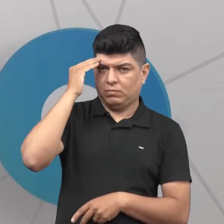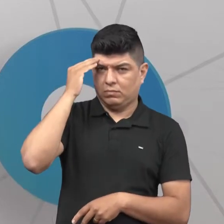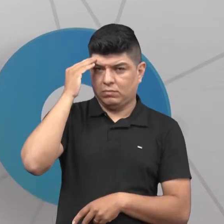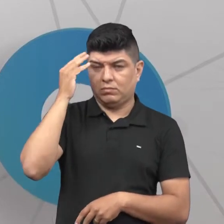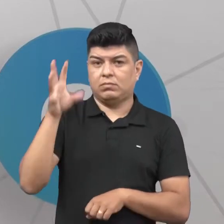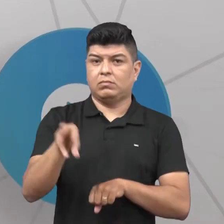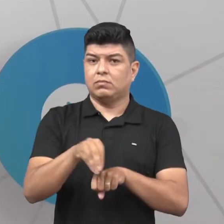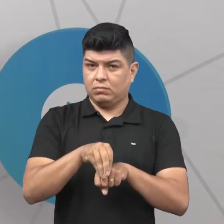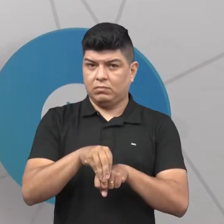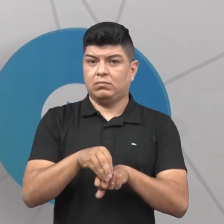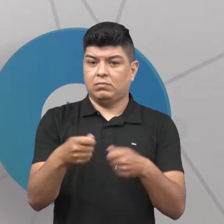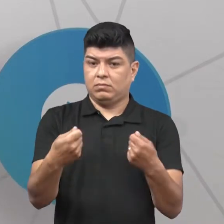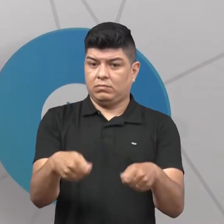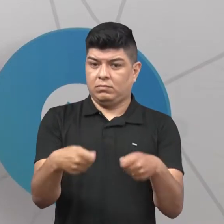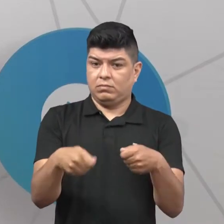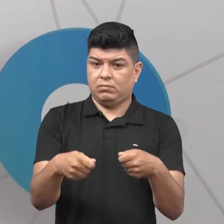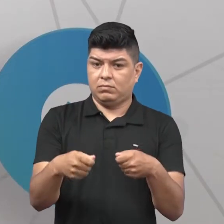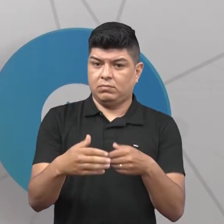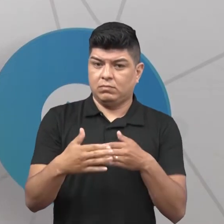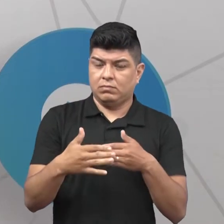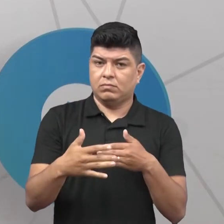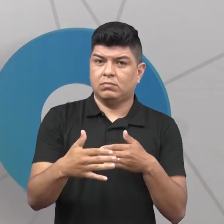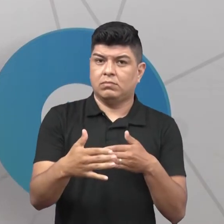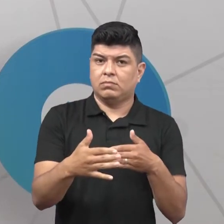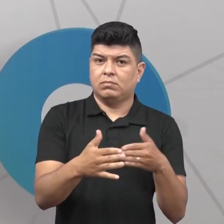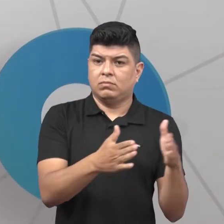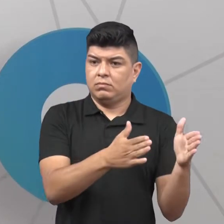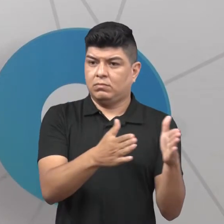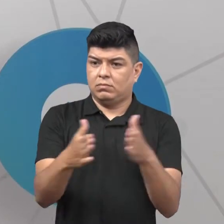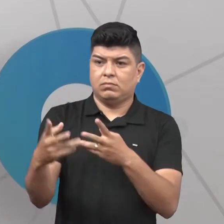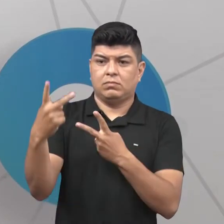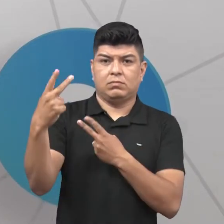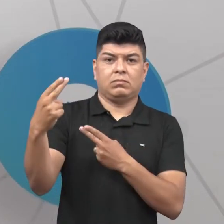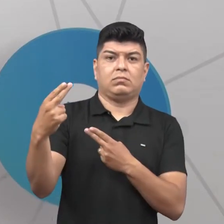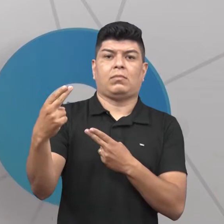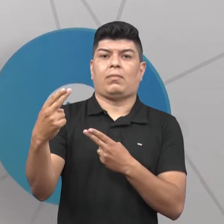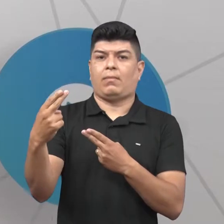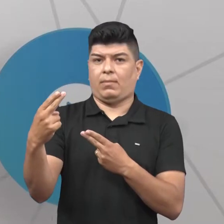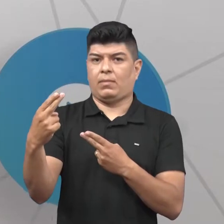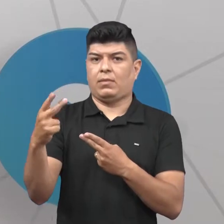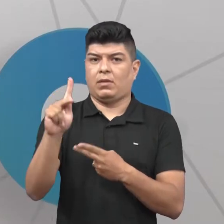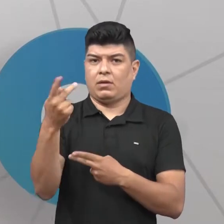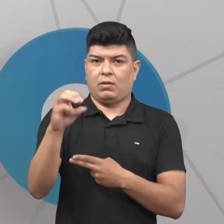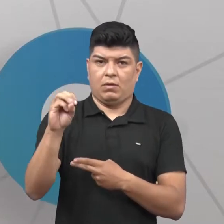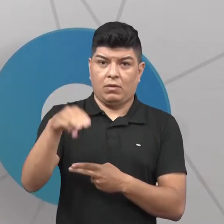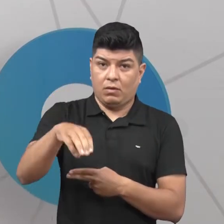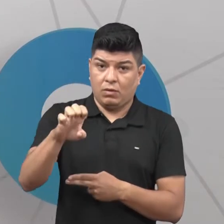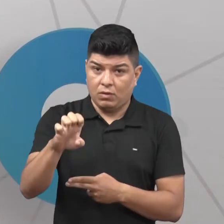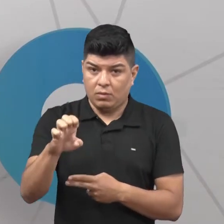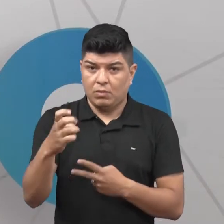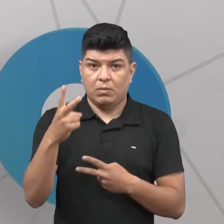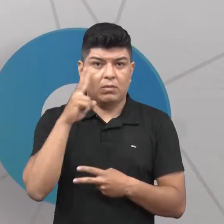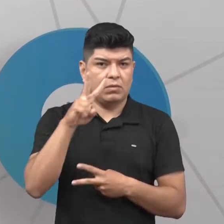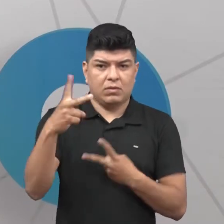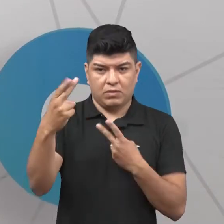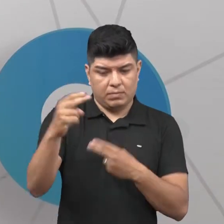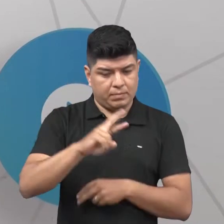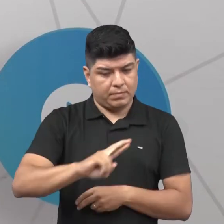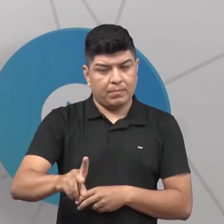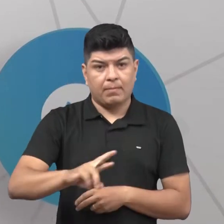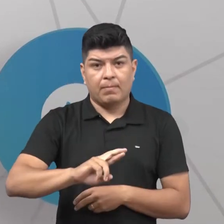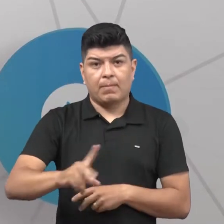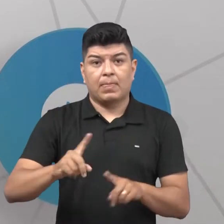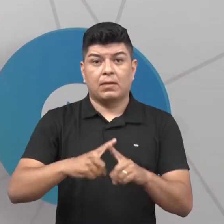ele tinha que seguir um determinado padrão, né? Hume já não vê dessa mesma forma, mas